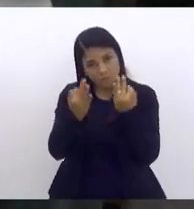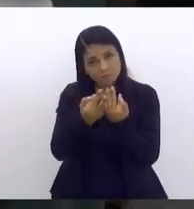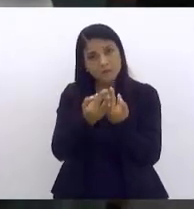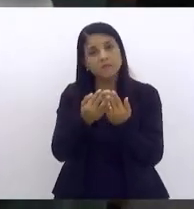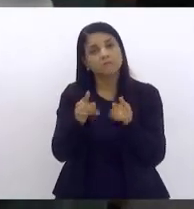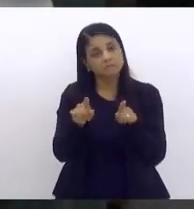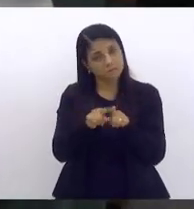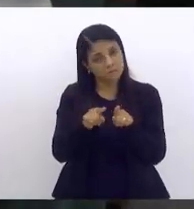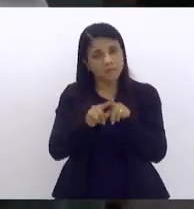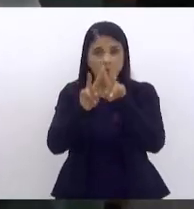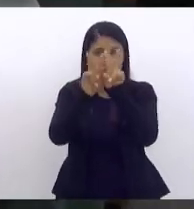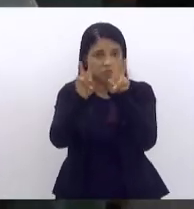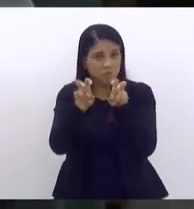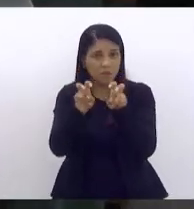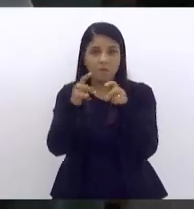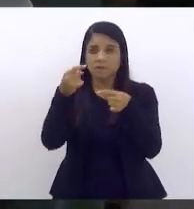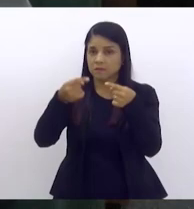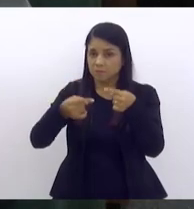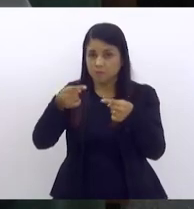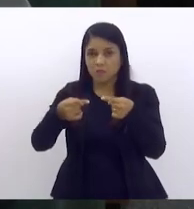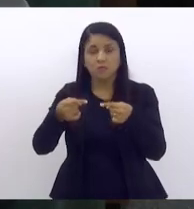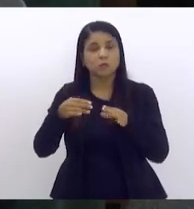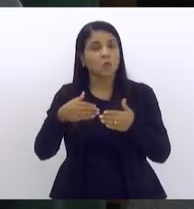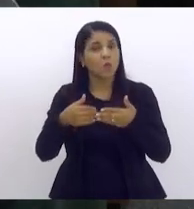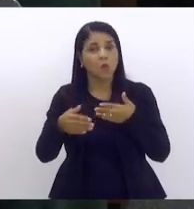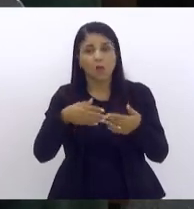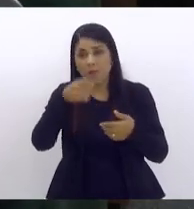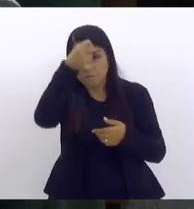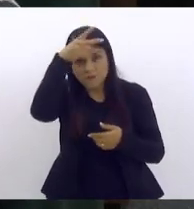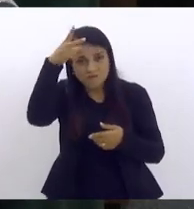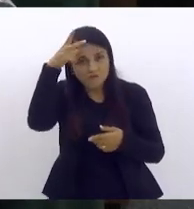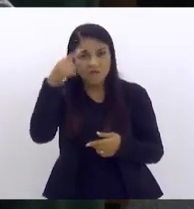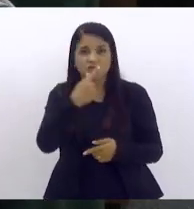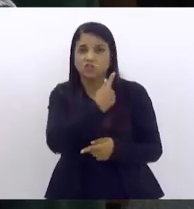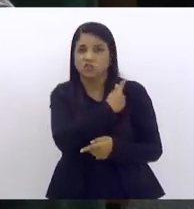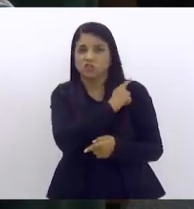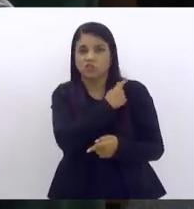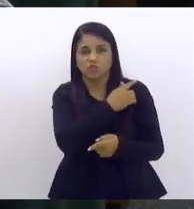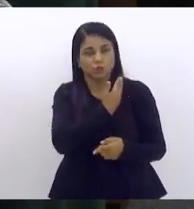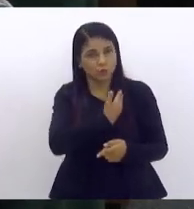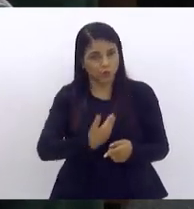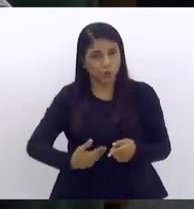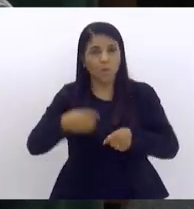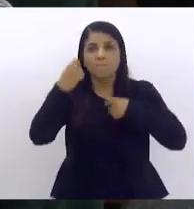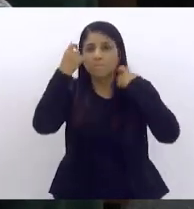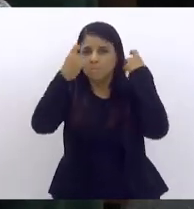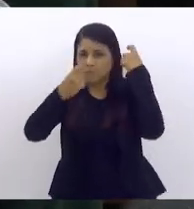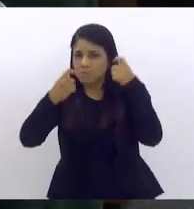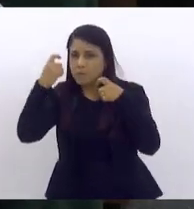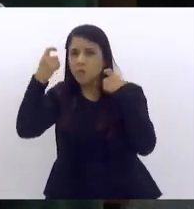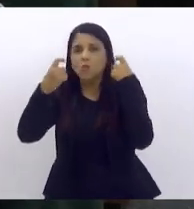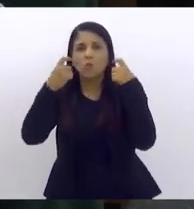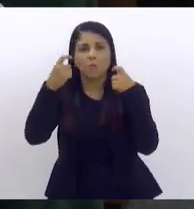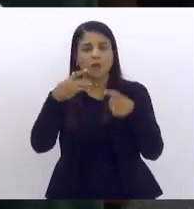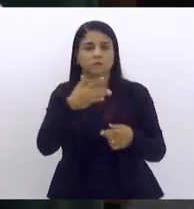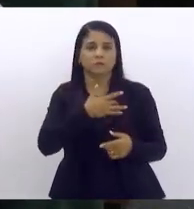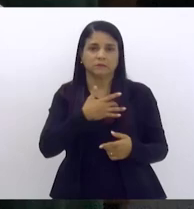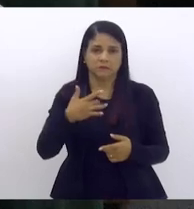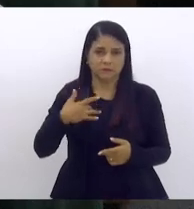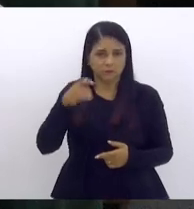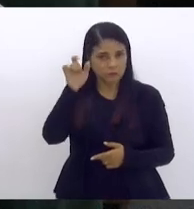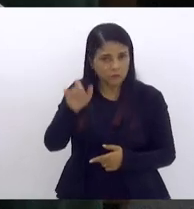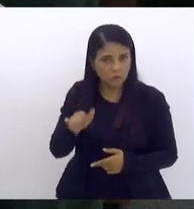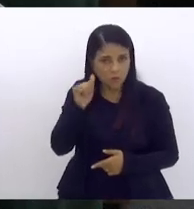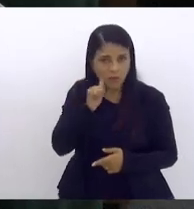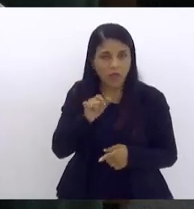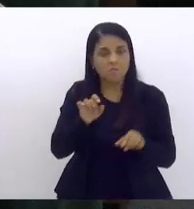deveria ser inerente de qualquer prefeito, de qualquer gestor público preocupado com a saúde dessas mulheres, mas também